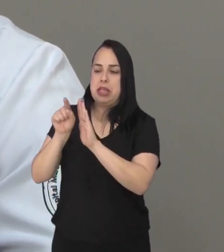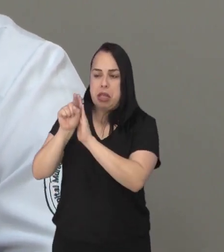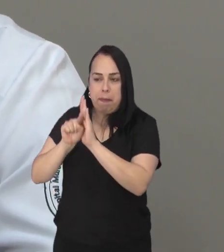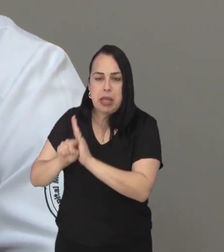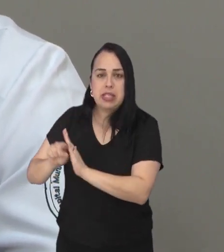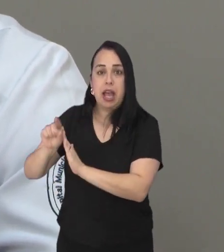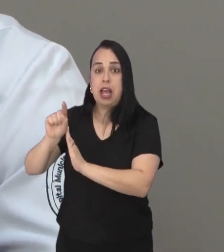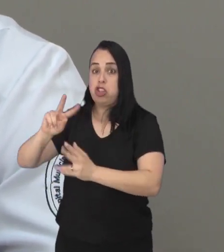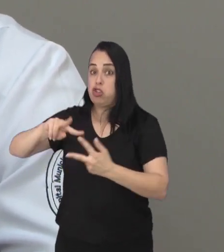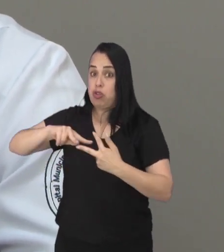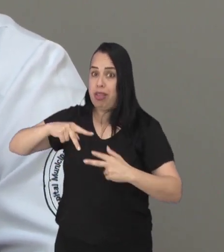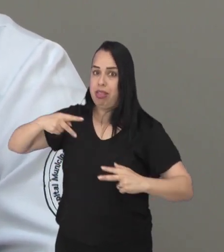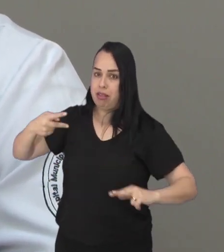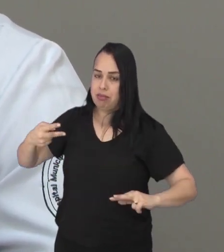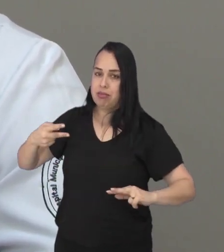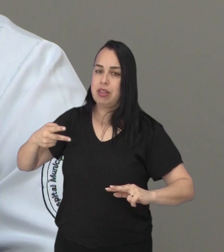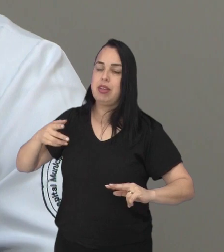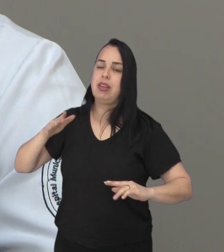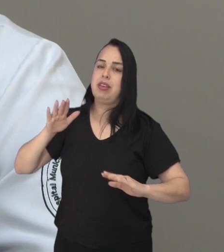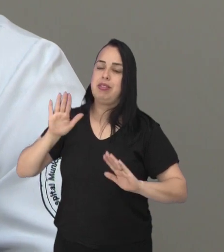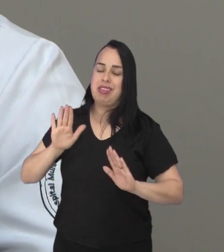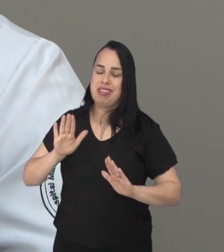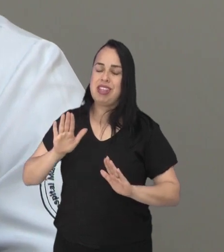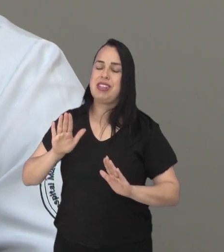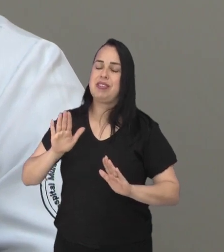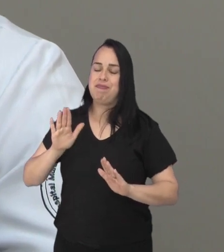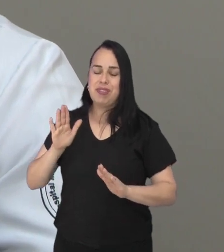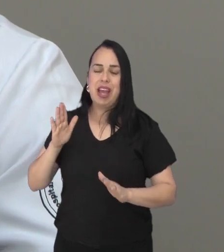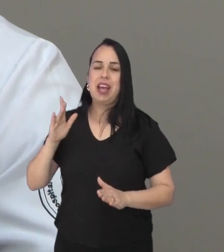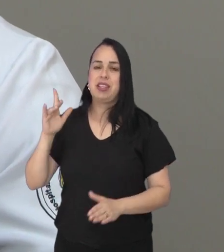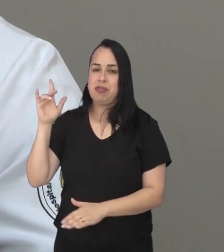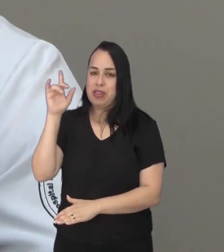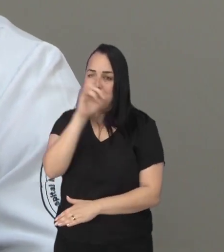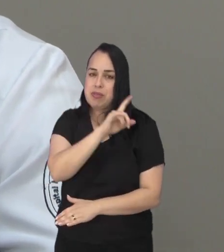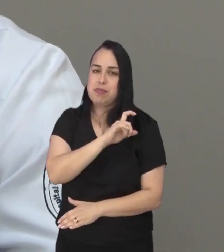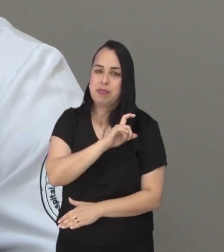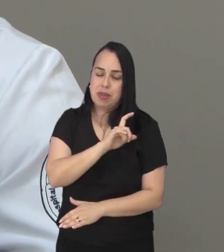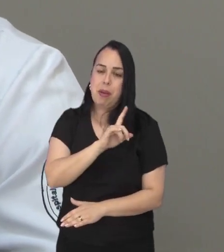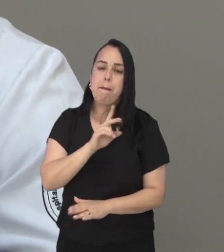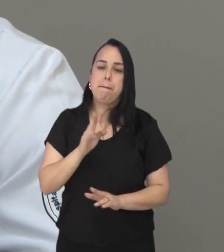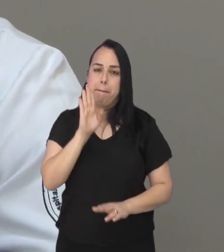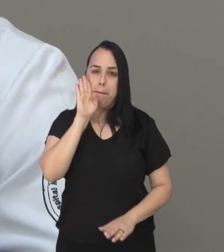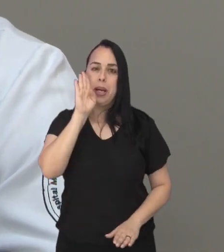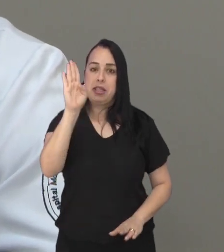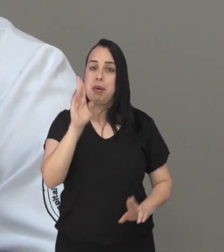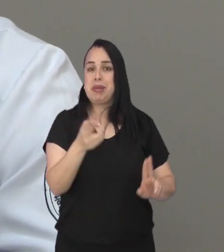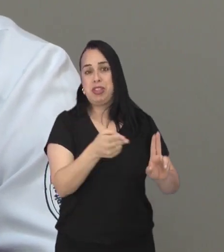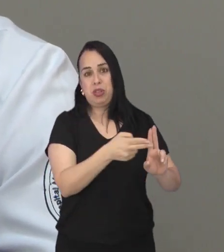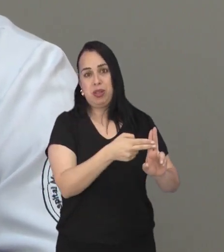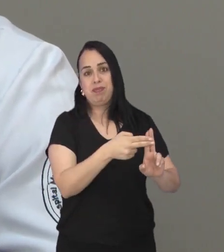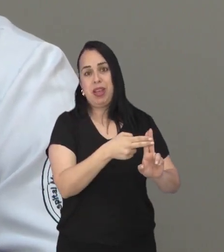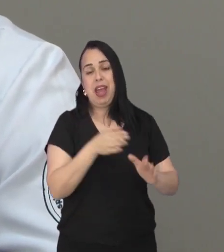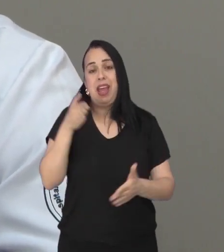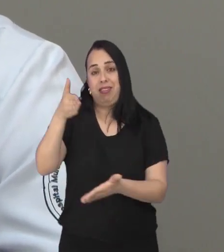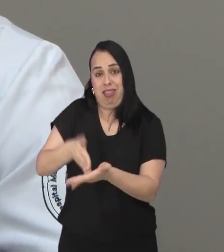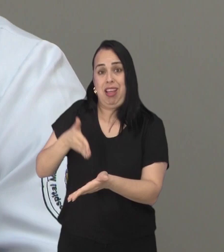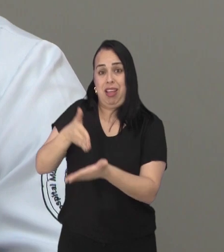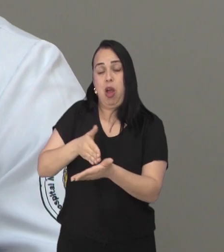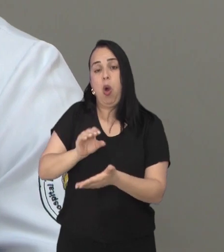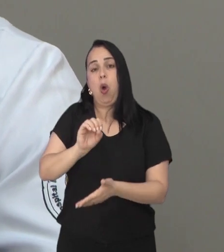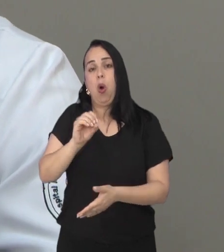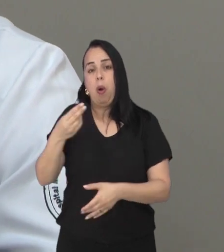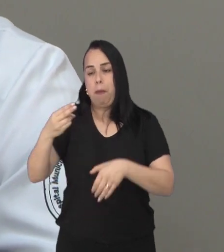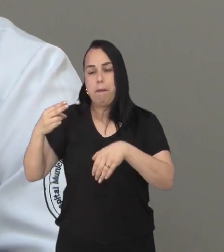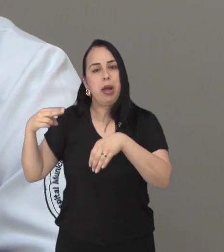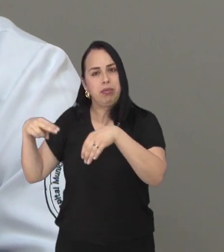de teste genético e por vezes isso acaba tendo uma limitação extra, principalmente olhando para o Sistema Único de Saúde, né?